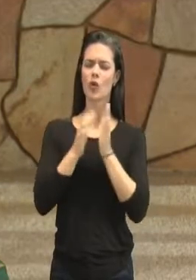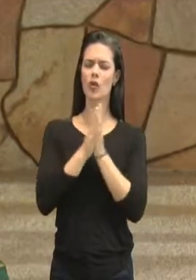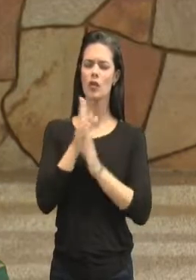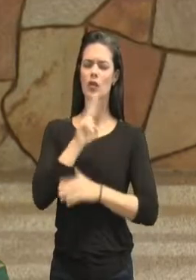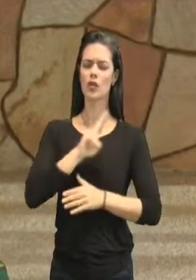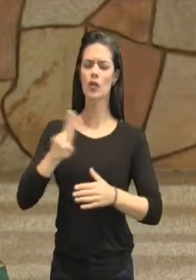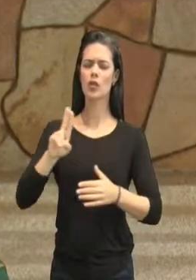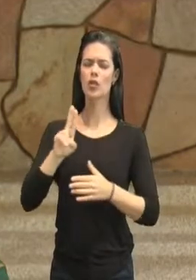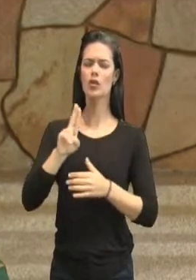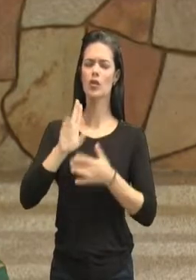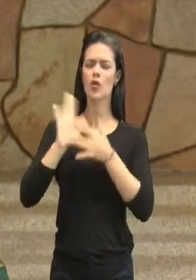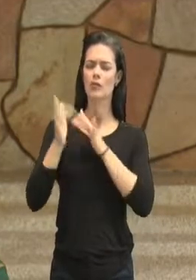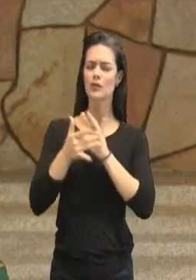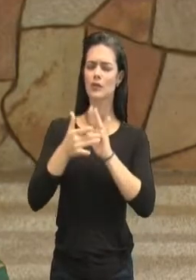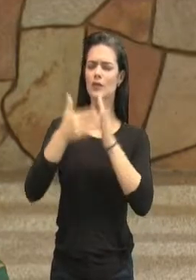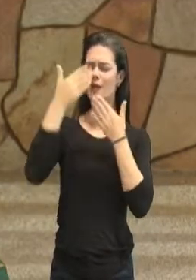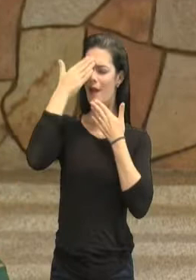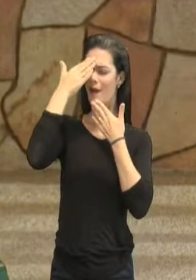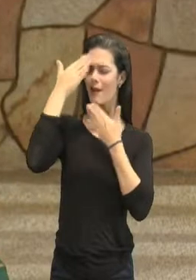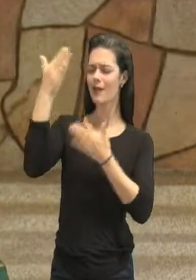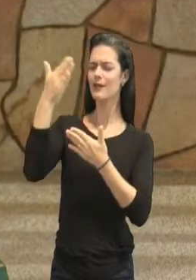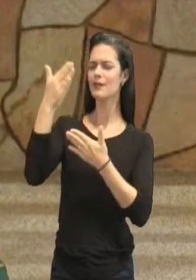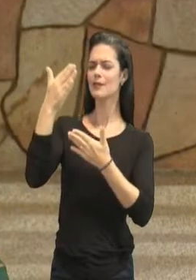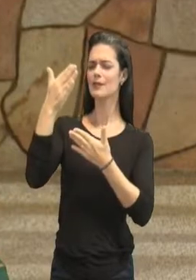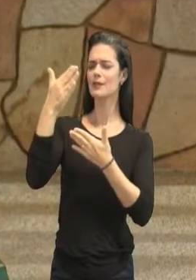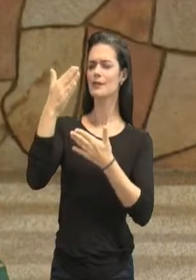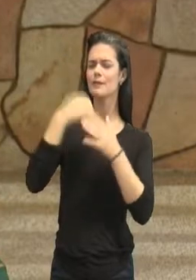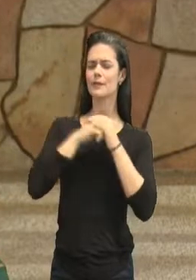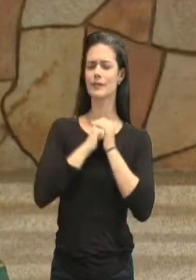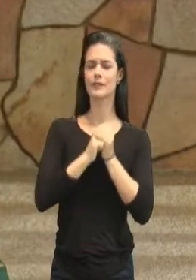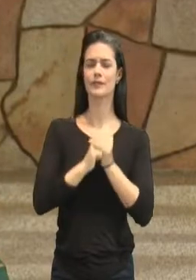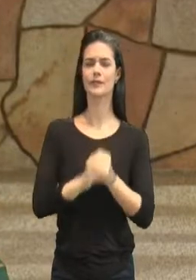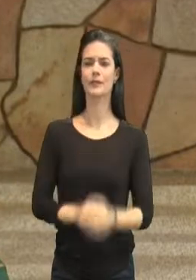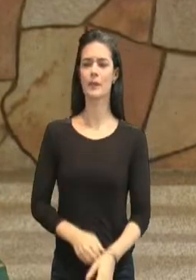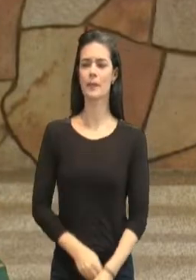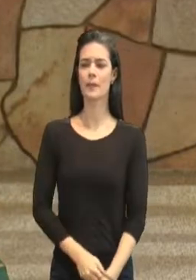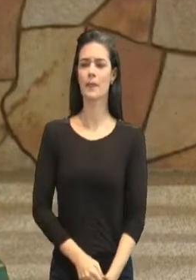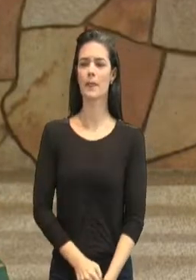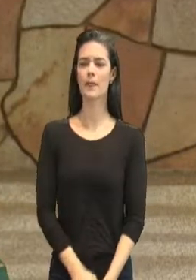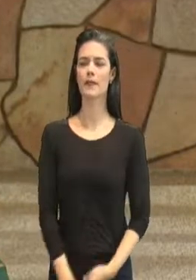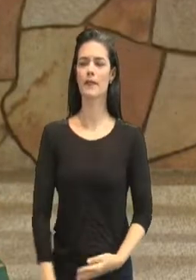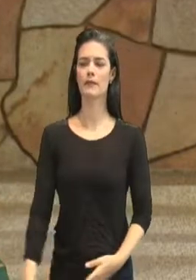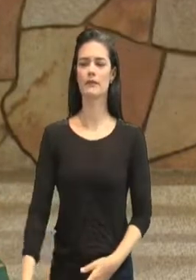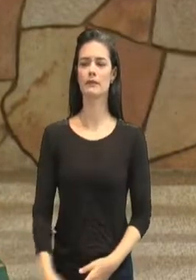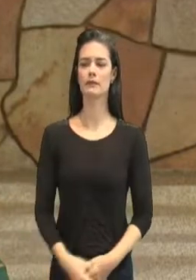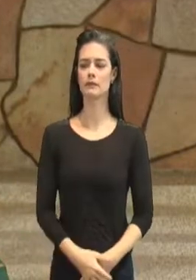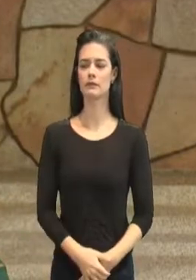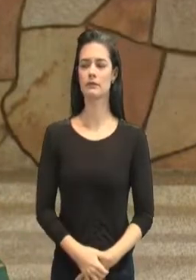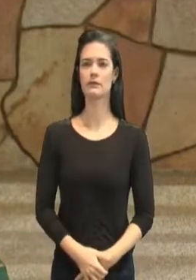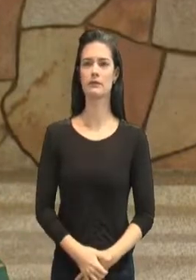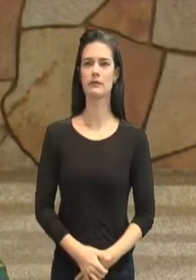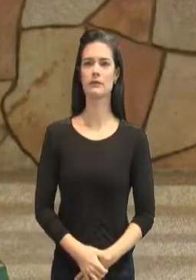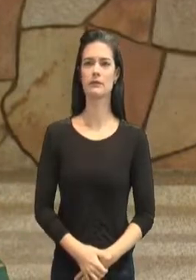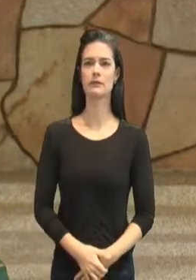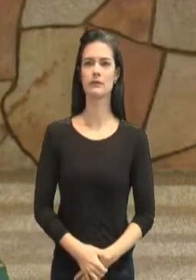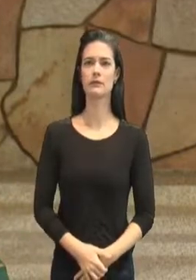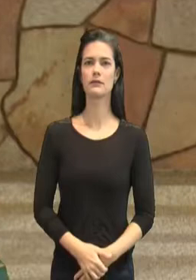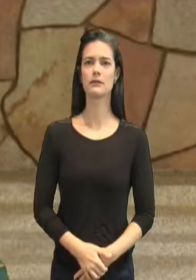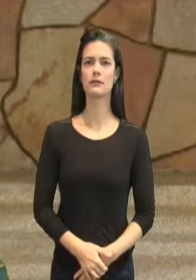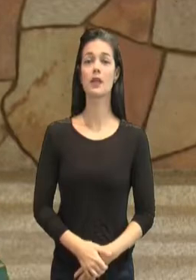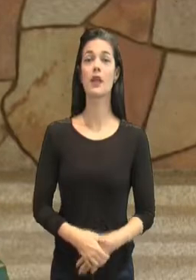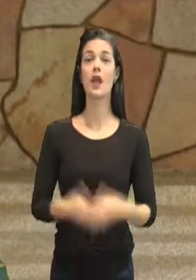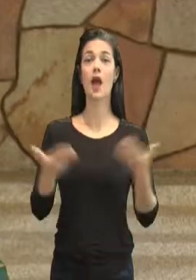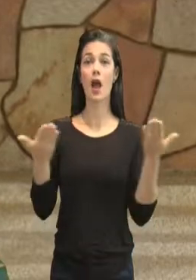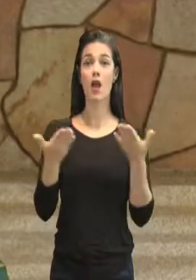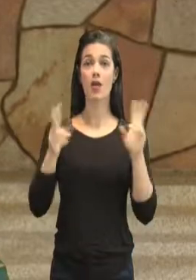oramos, agradecidos porque oramos em nome de Jesus. Amém. Irmãos, nós vamos tratar então desse